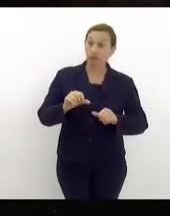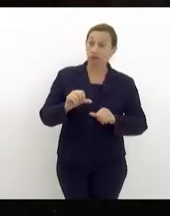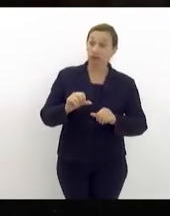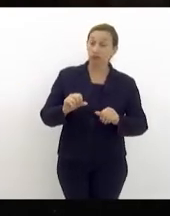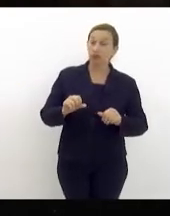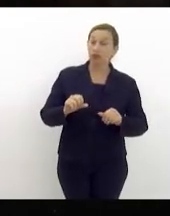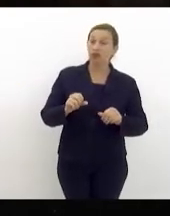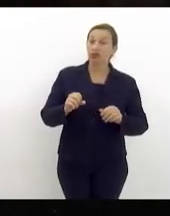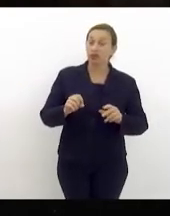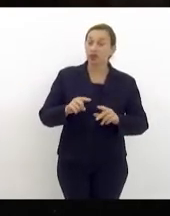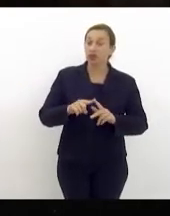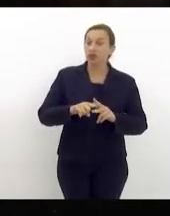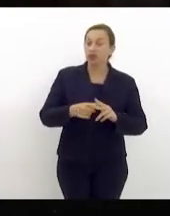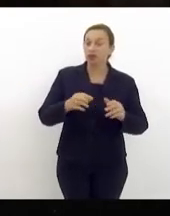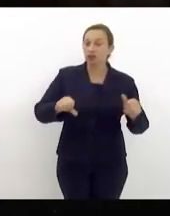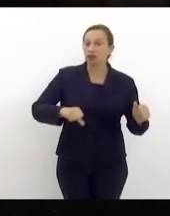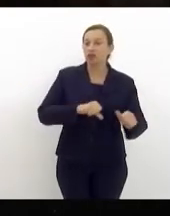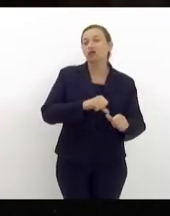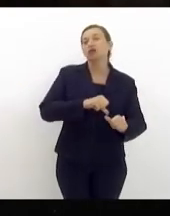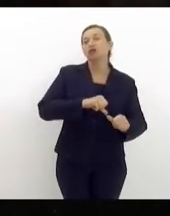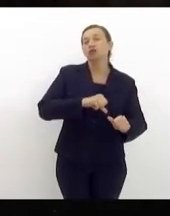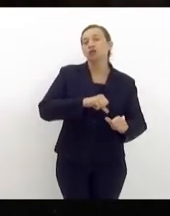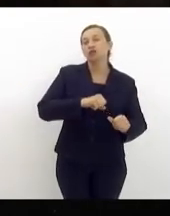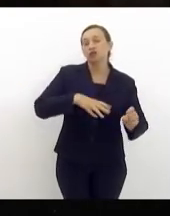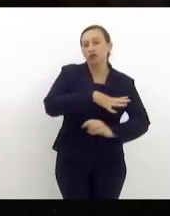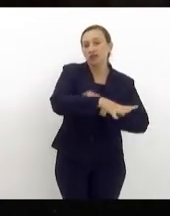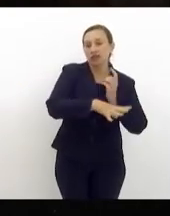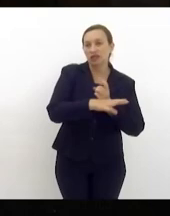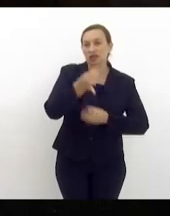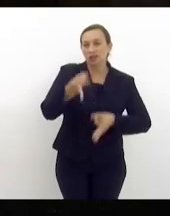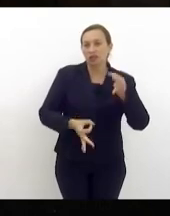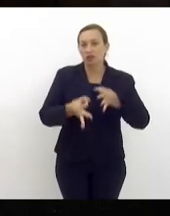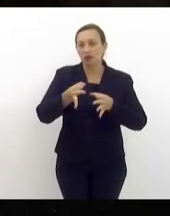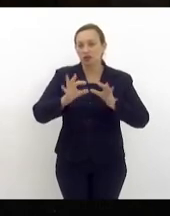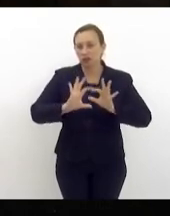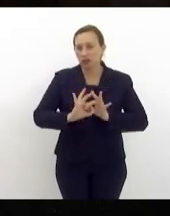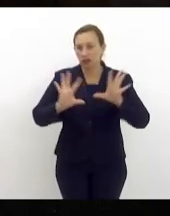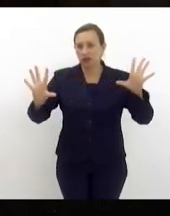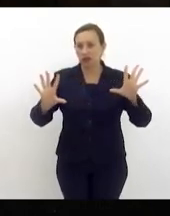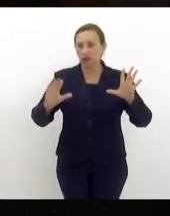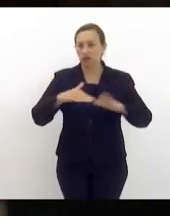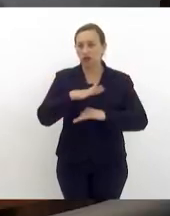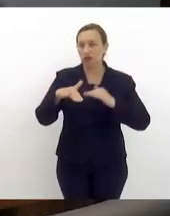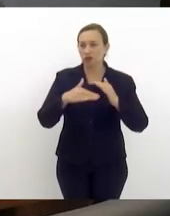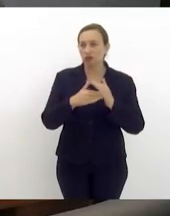uma sociedade democrática, justa e igualitária para todos e todas. Obrigado.